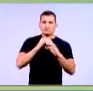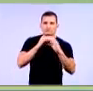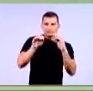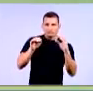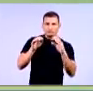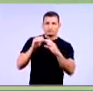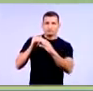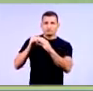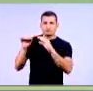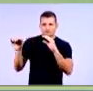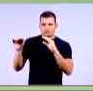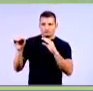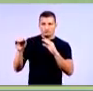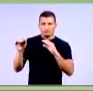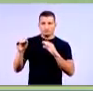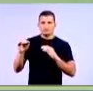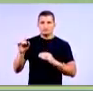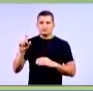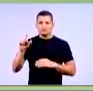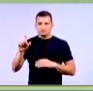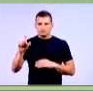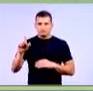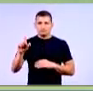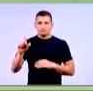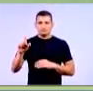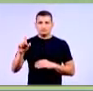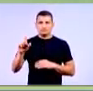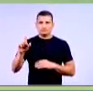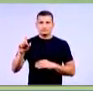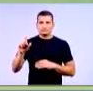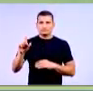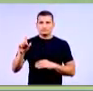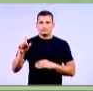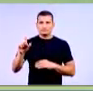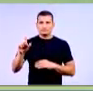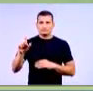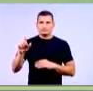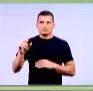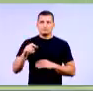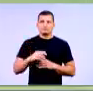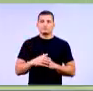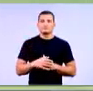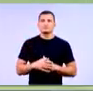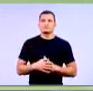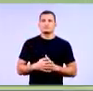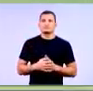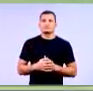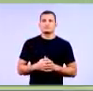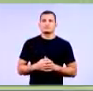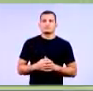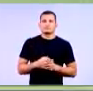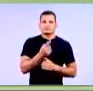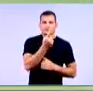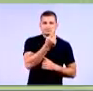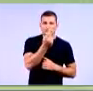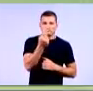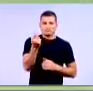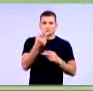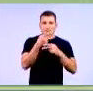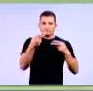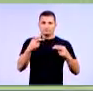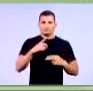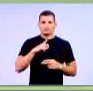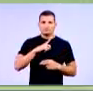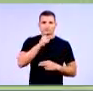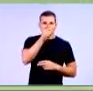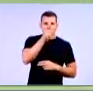B, que também ativa aqui uma barra de ativação. Então essa é a barra de ativação e cada objeto possui as suas respectivas